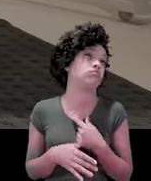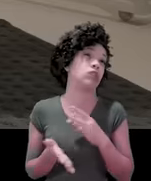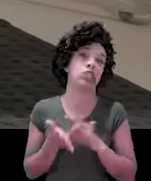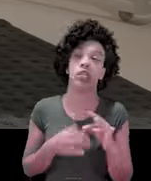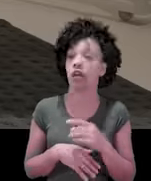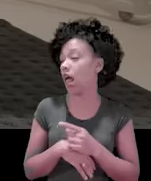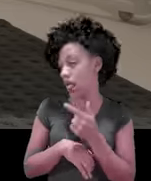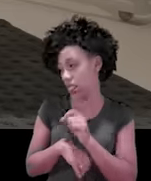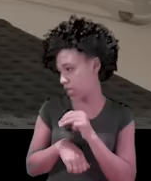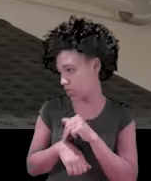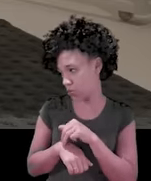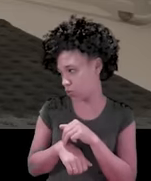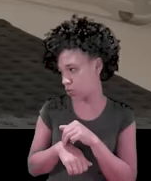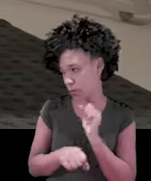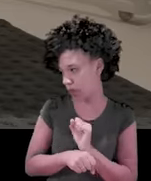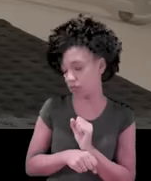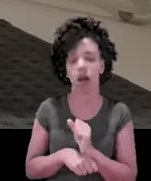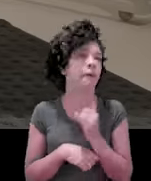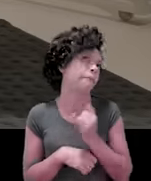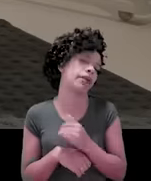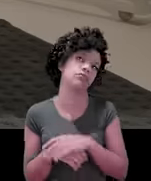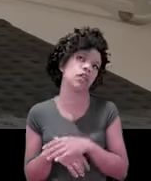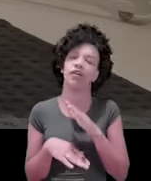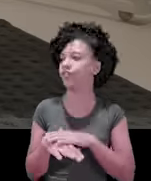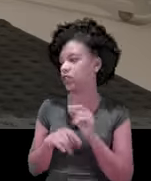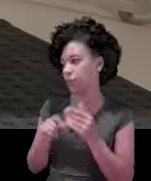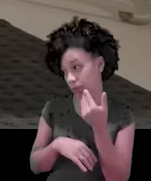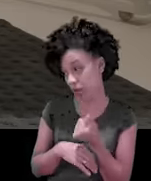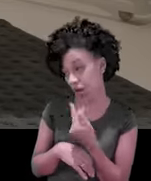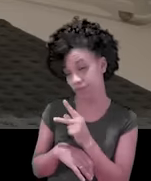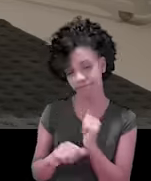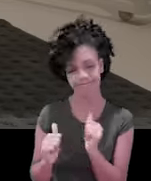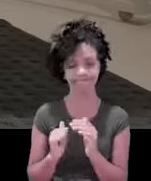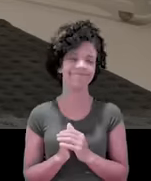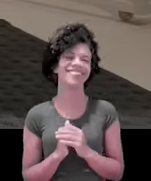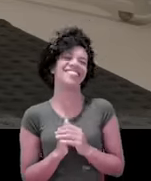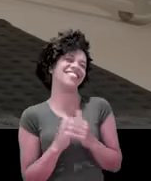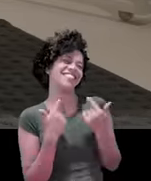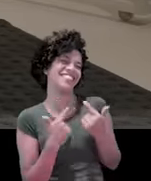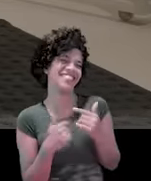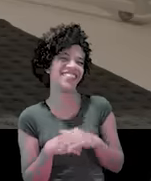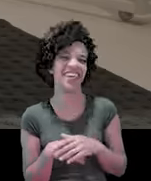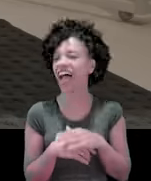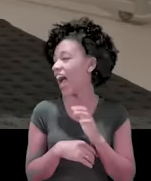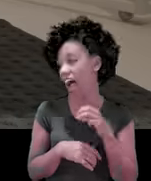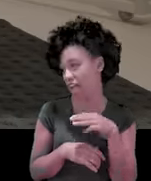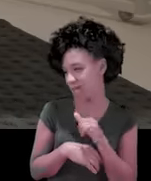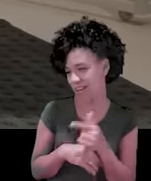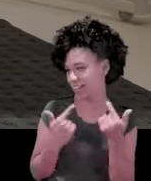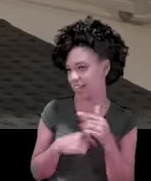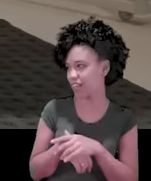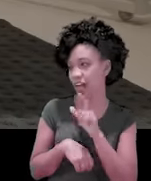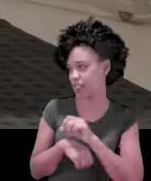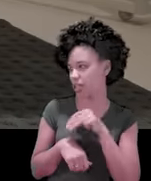eu também tenho que ser pera tiver uma merda eu acho que fizeram isso para você não melhorar a Emily Tá rindo porque